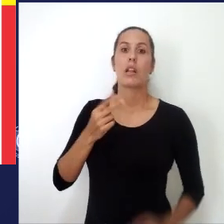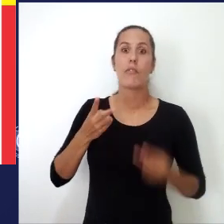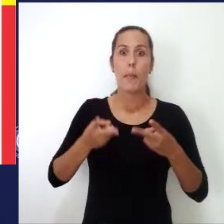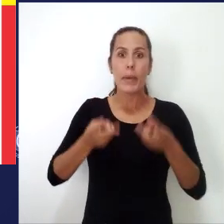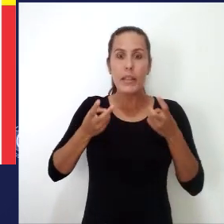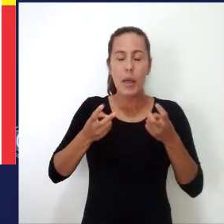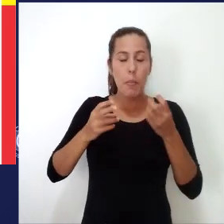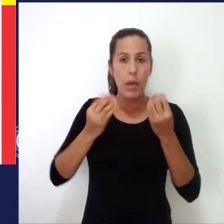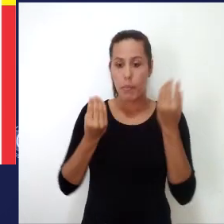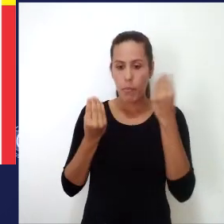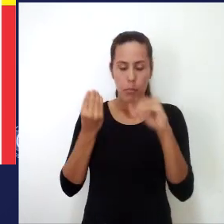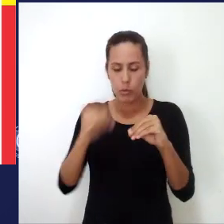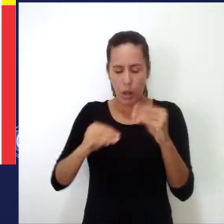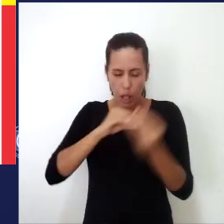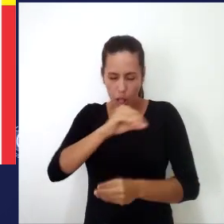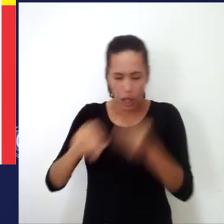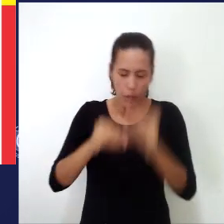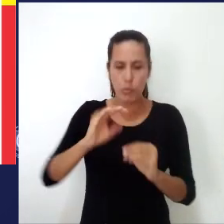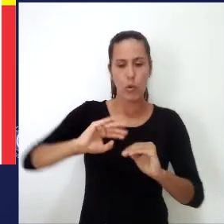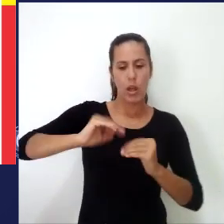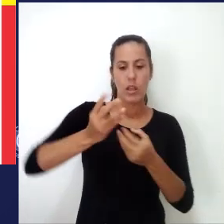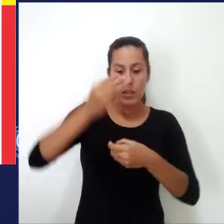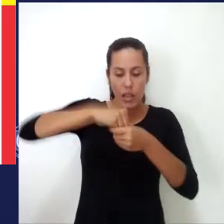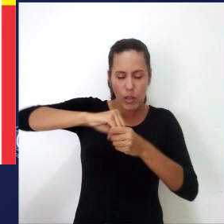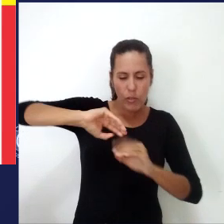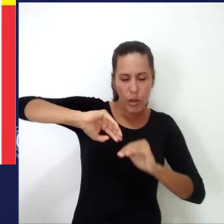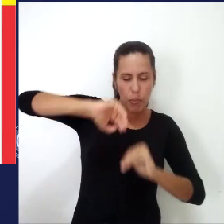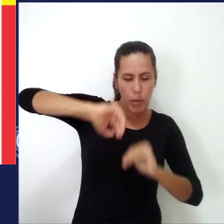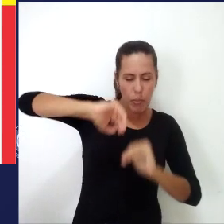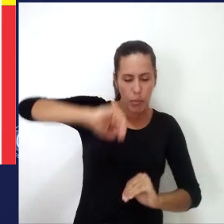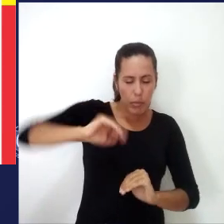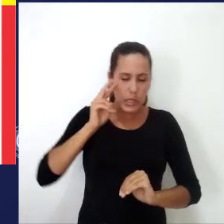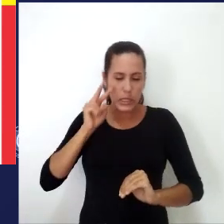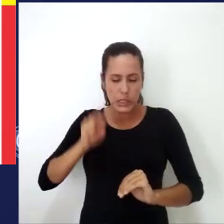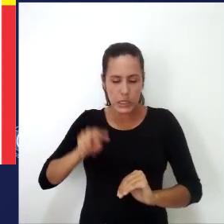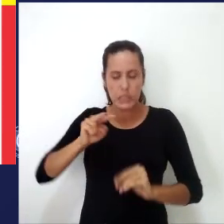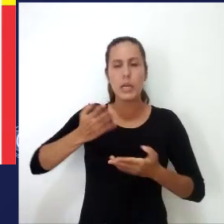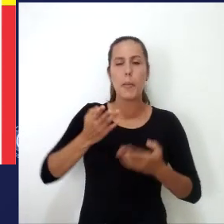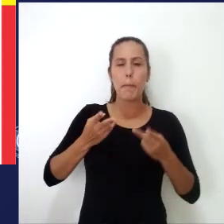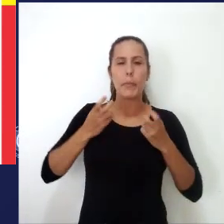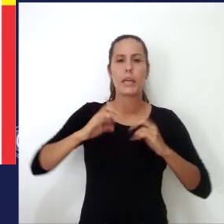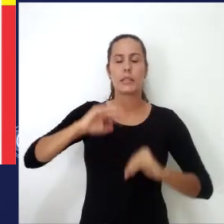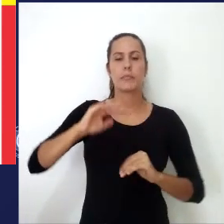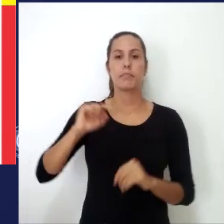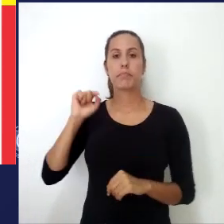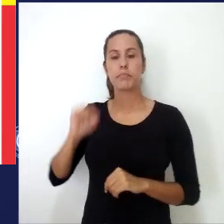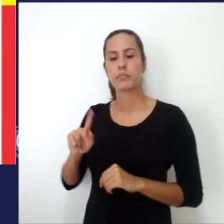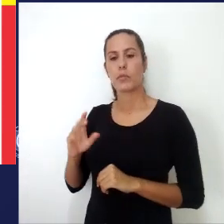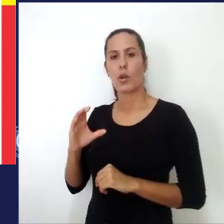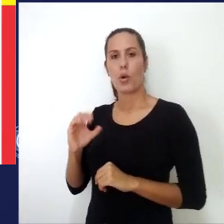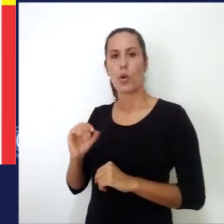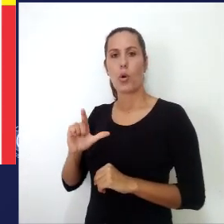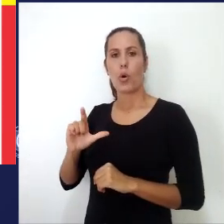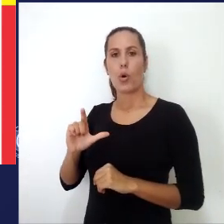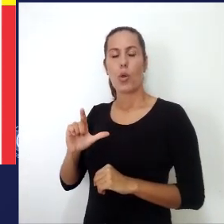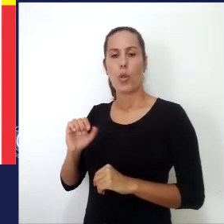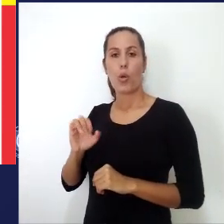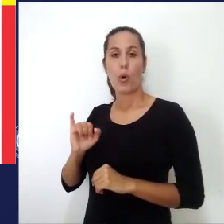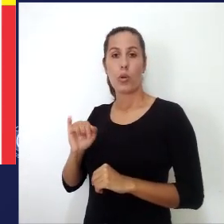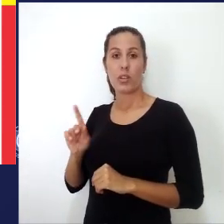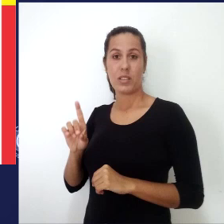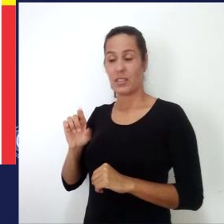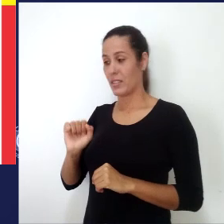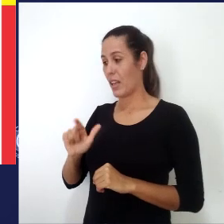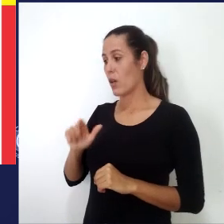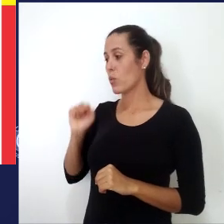todos os seus componentes. Agora, se tratando da coloidal, a coloidal na realidade são misturas